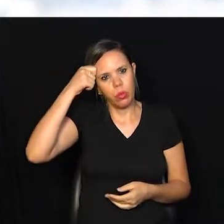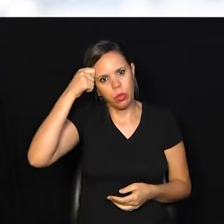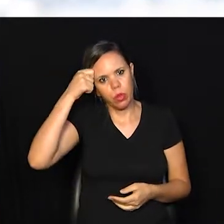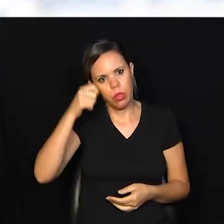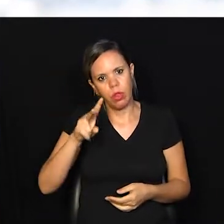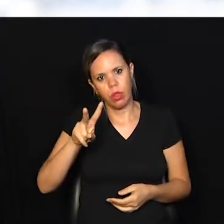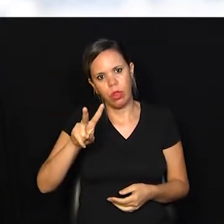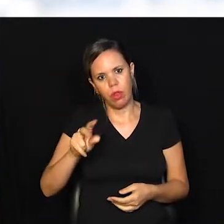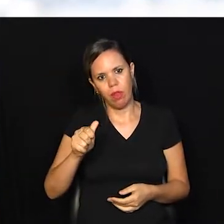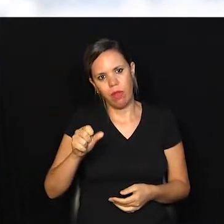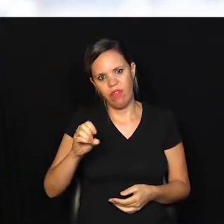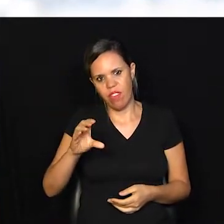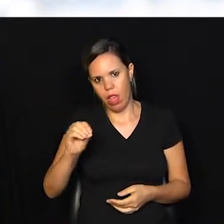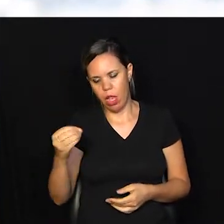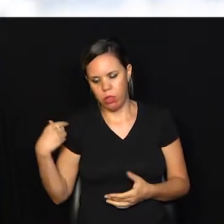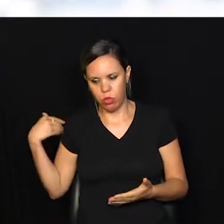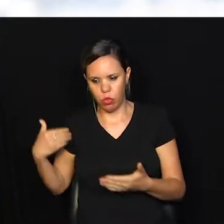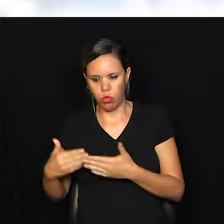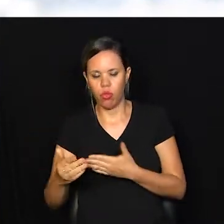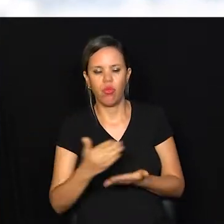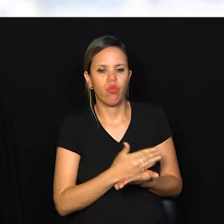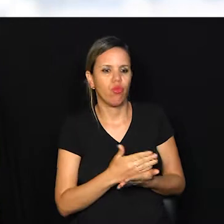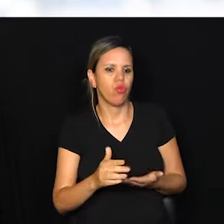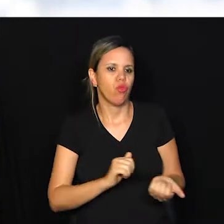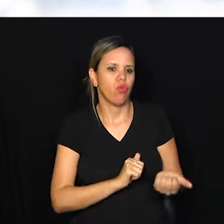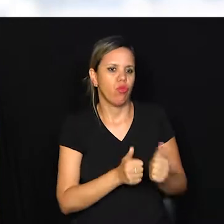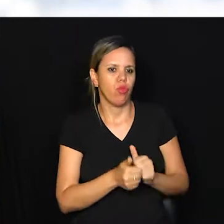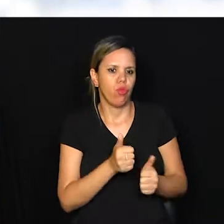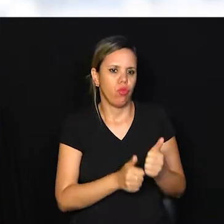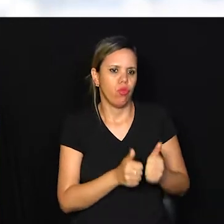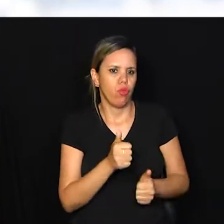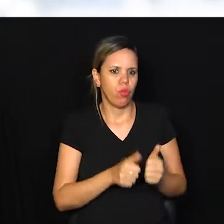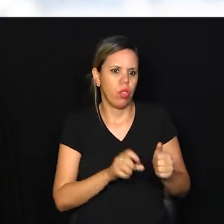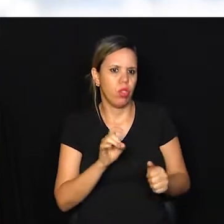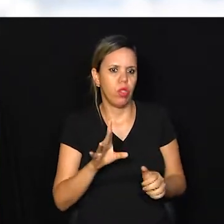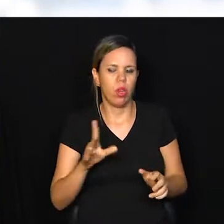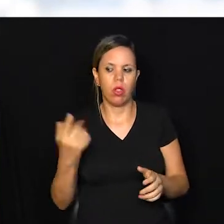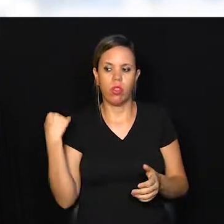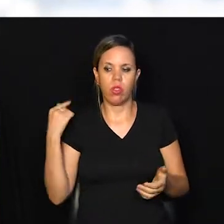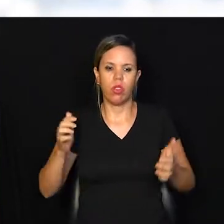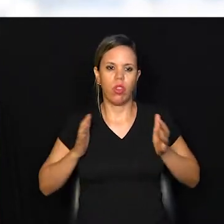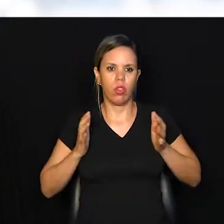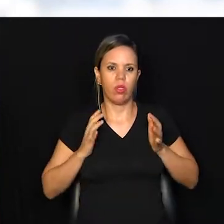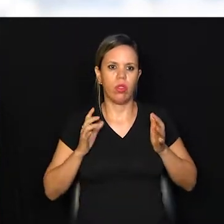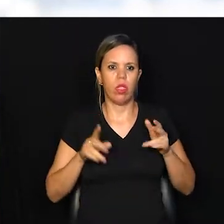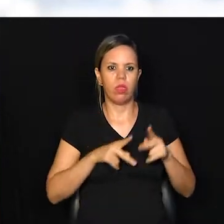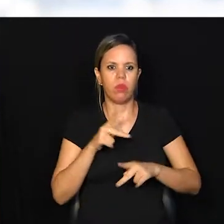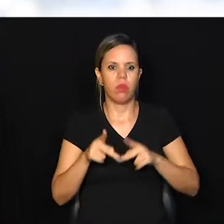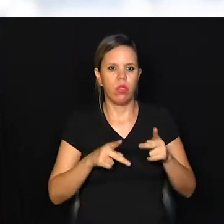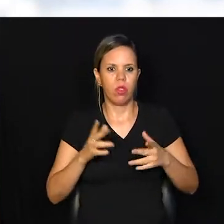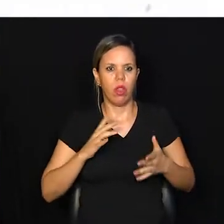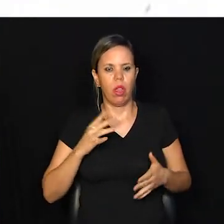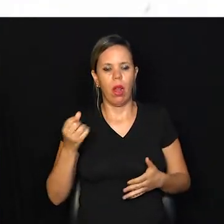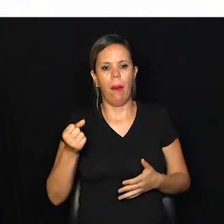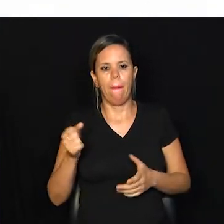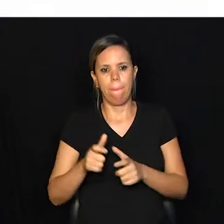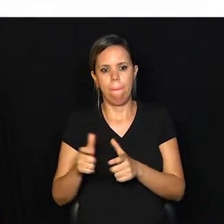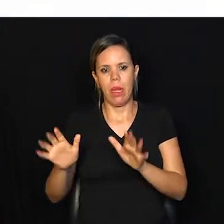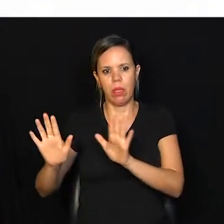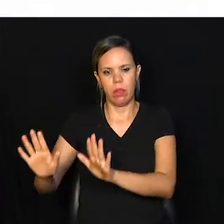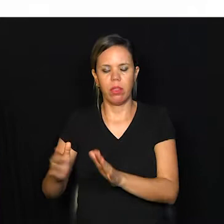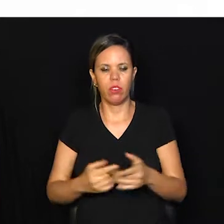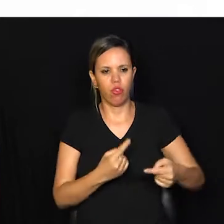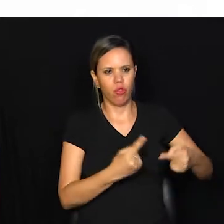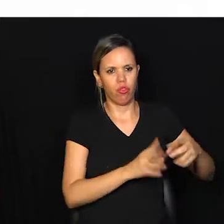Gama. Antigamente, no início, o futebol era um esporte de burguês. E a elite brasileira, ela é branca. O